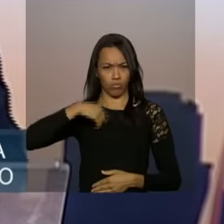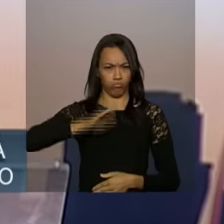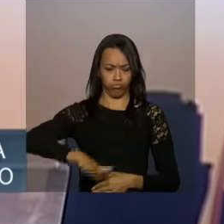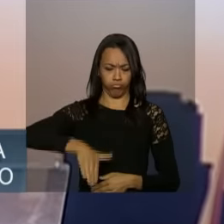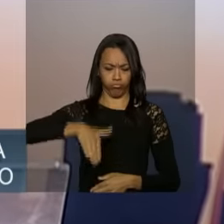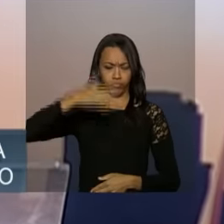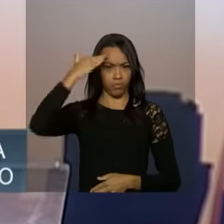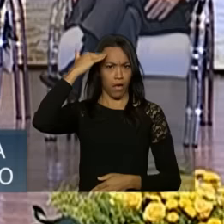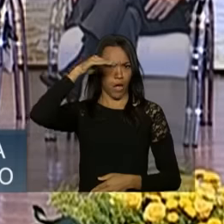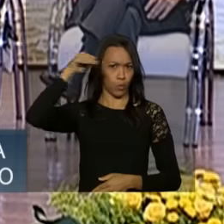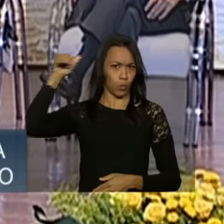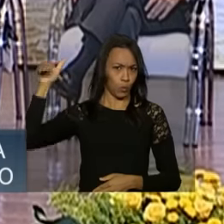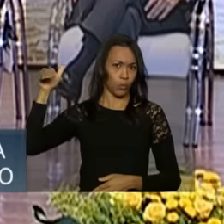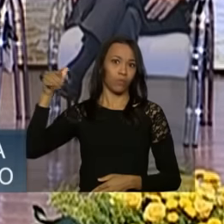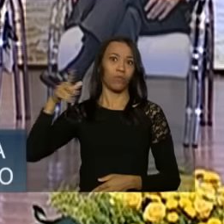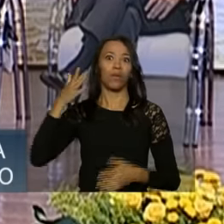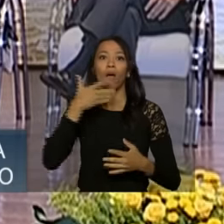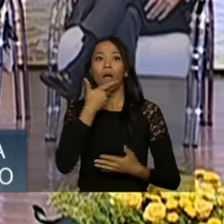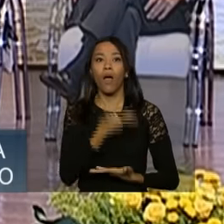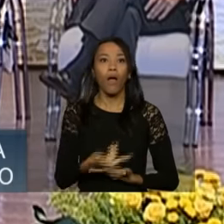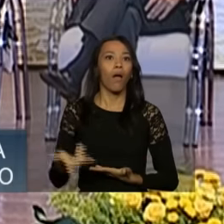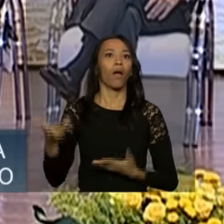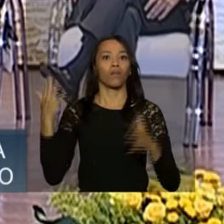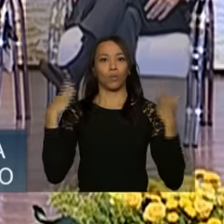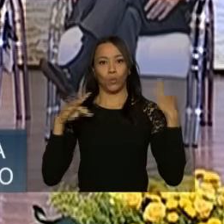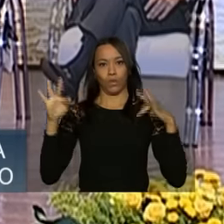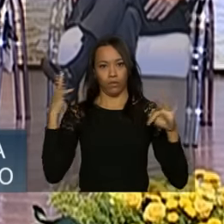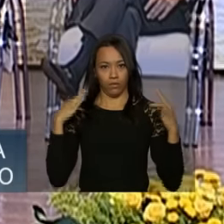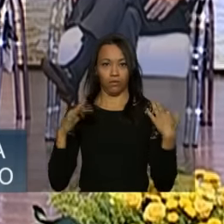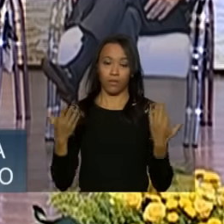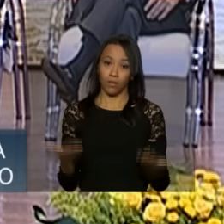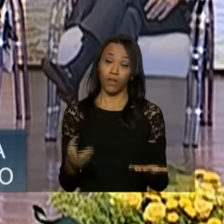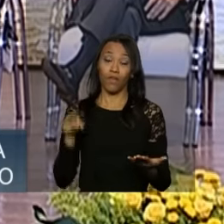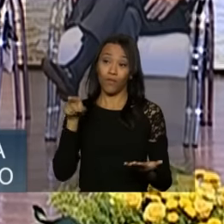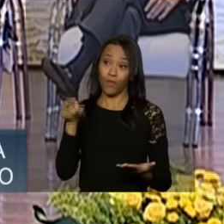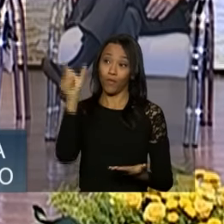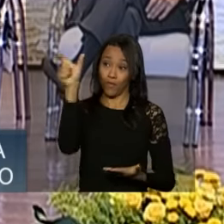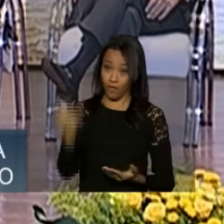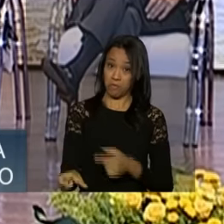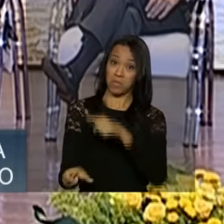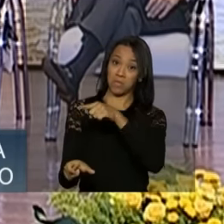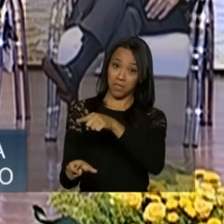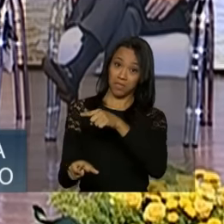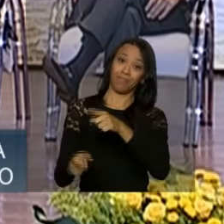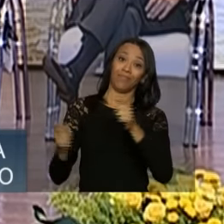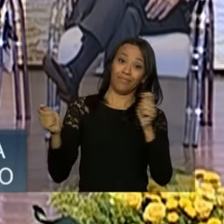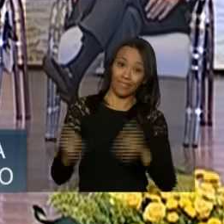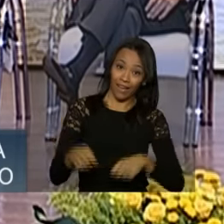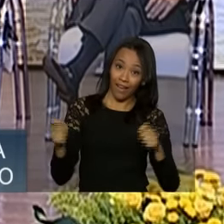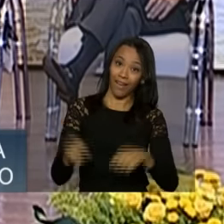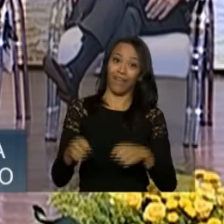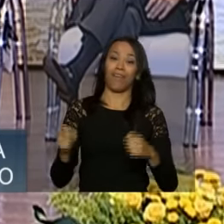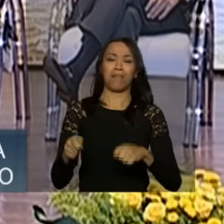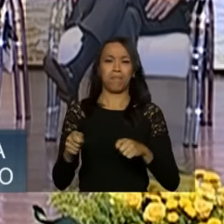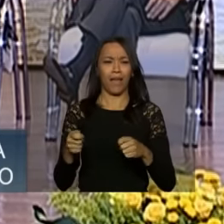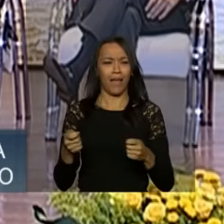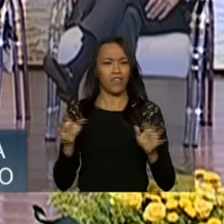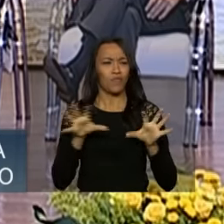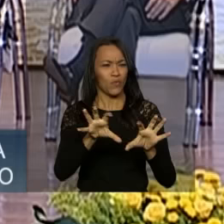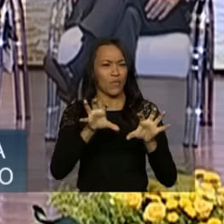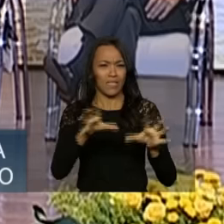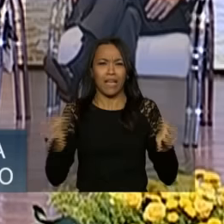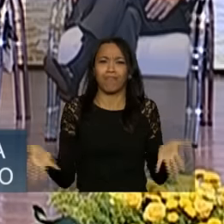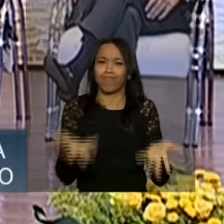nós nos maravilhamos com o turismo. Então, você tem todas as condições para nos convencer que a